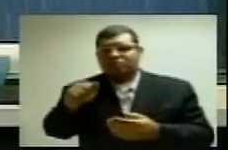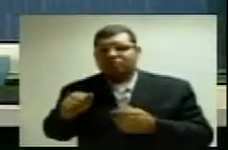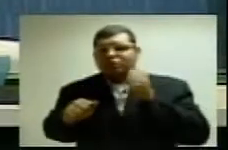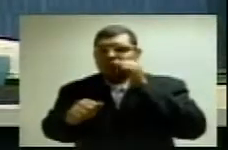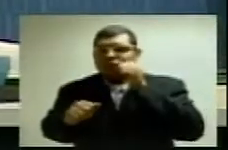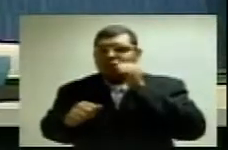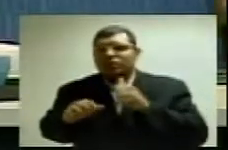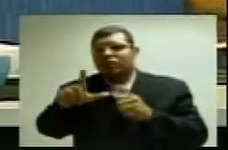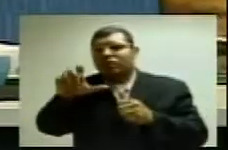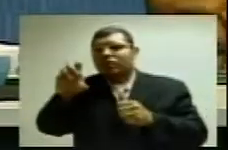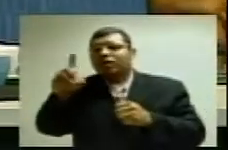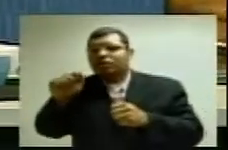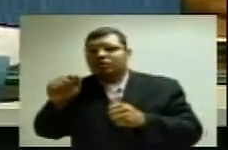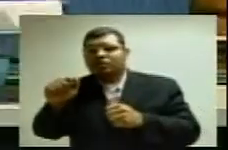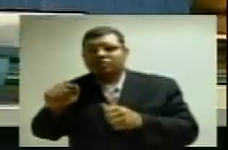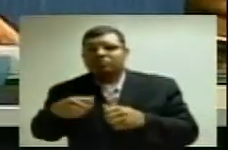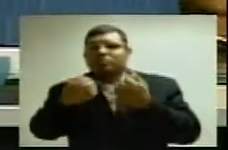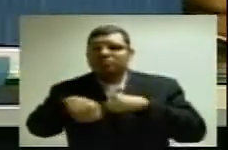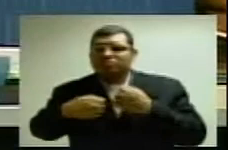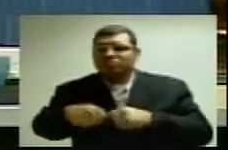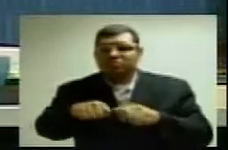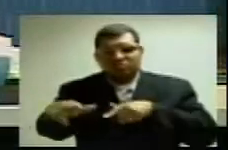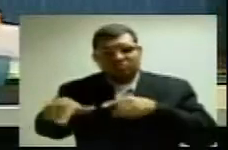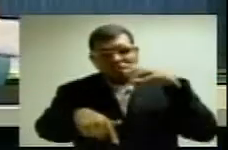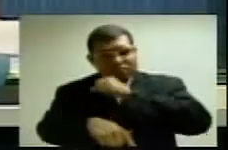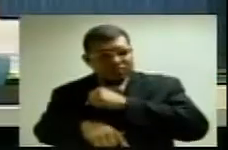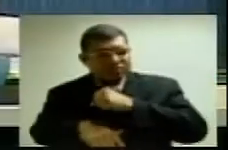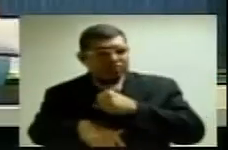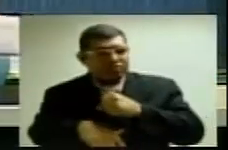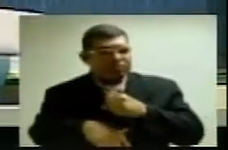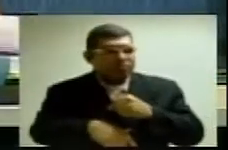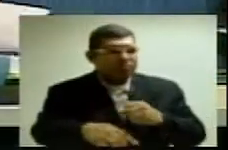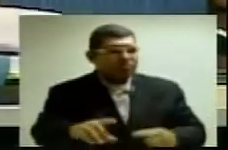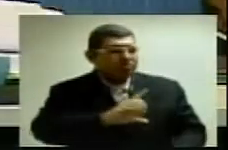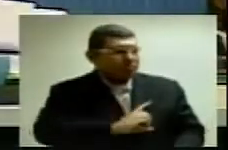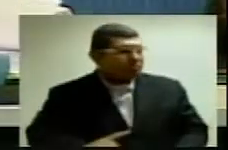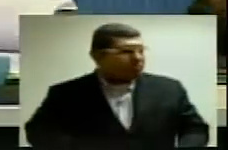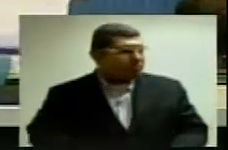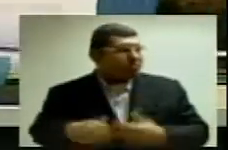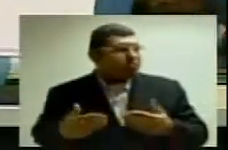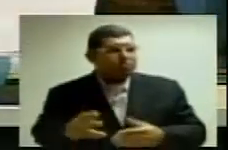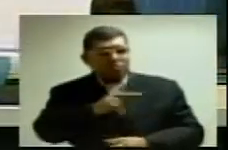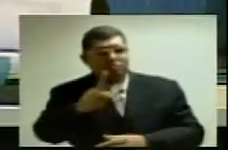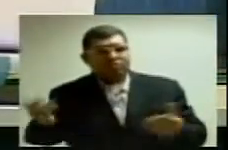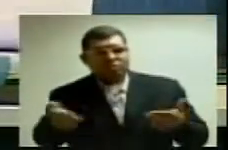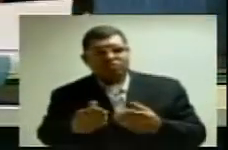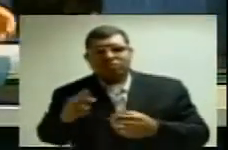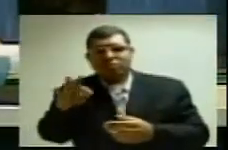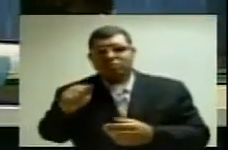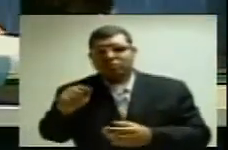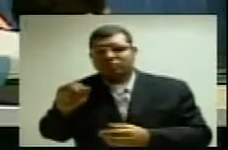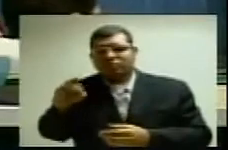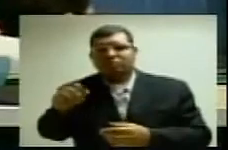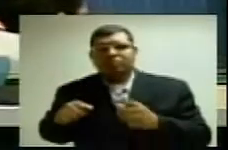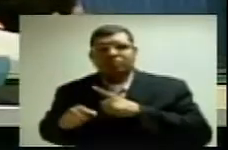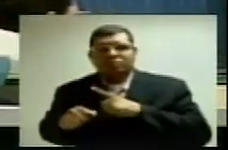pela promotora Leda Mara. É preciso providências urgentes, deputado Luiz Castro. O prefeito de Boca do